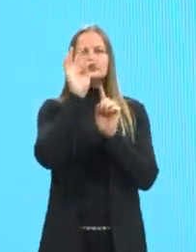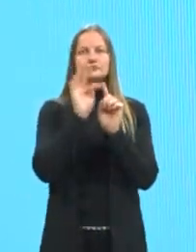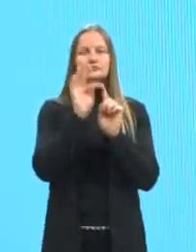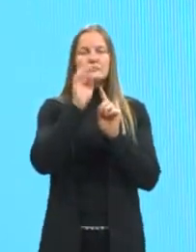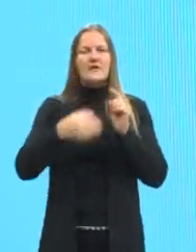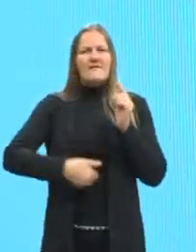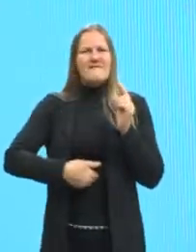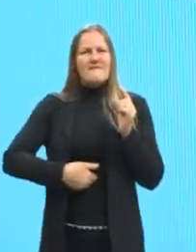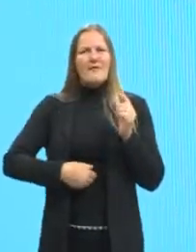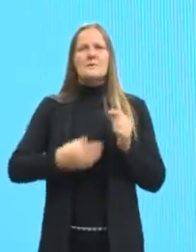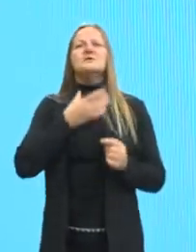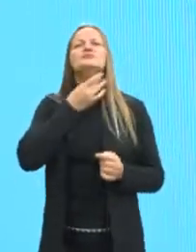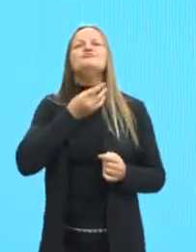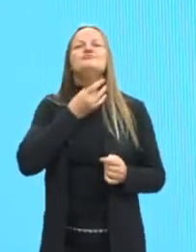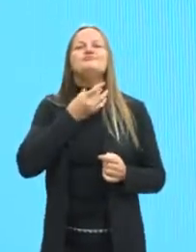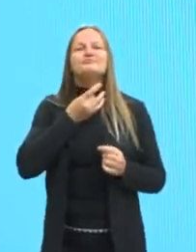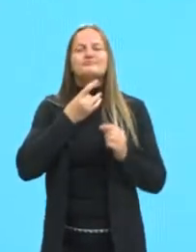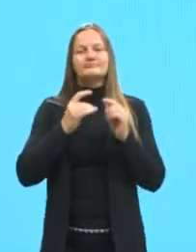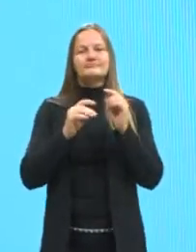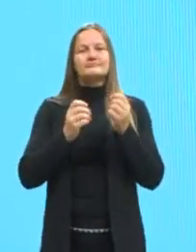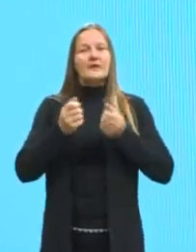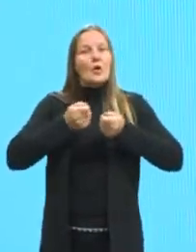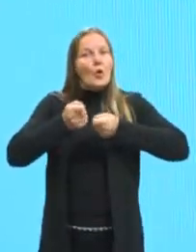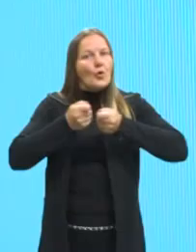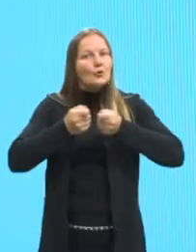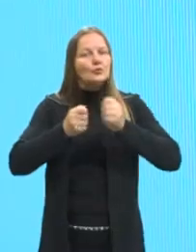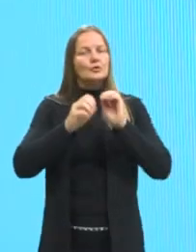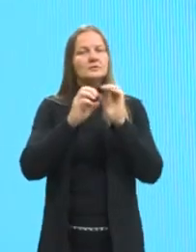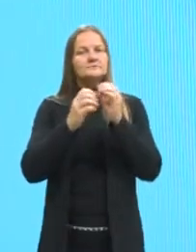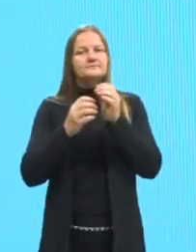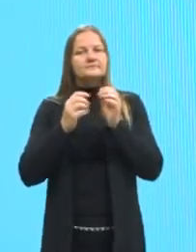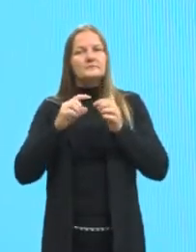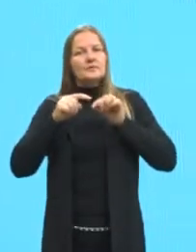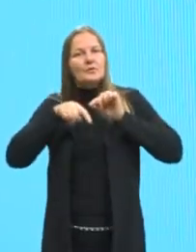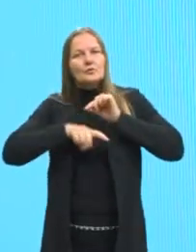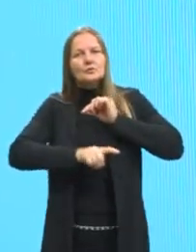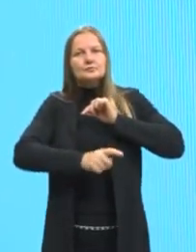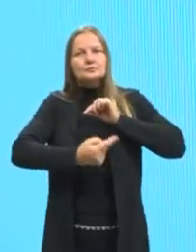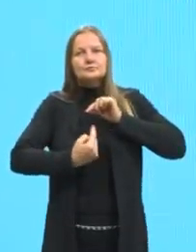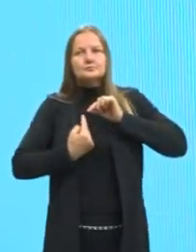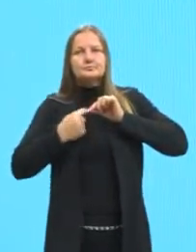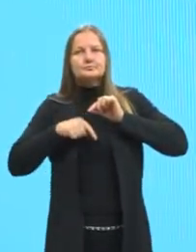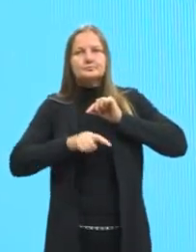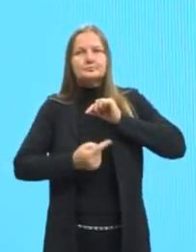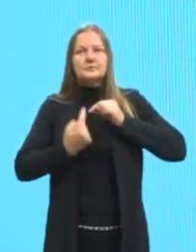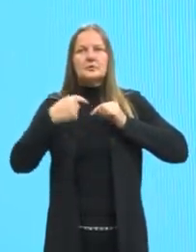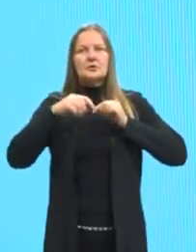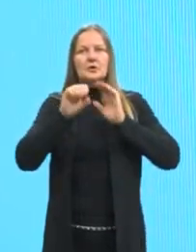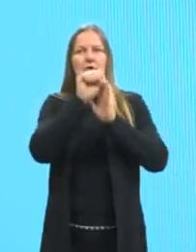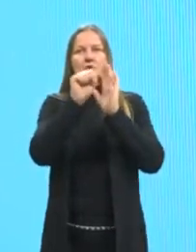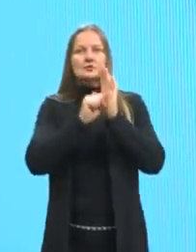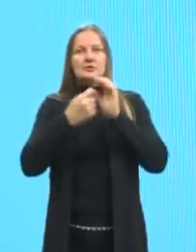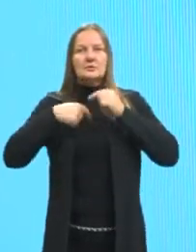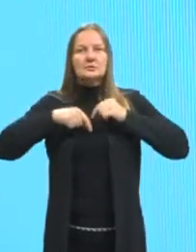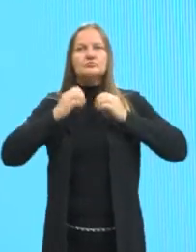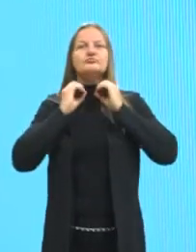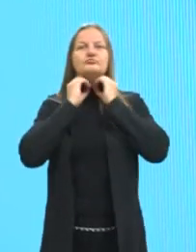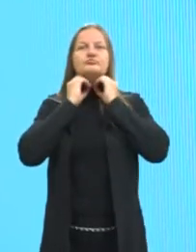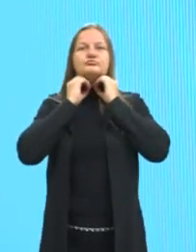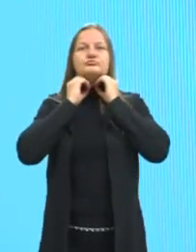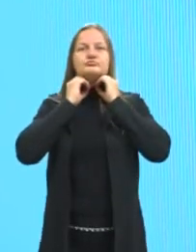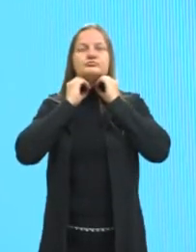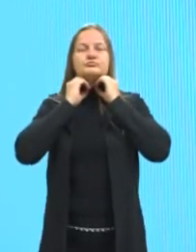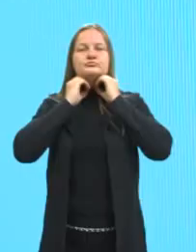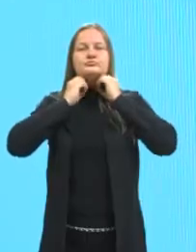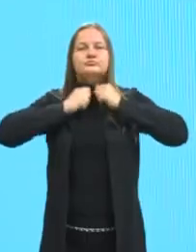e sede tá então o hipotálamo ele vai ser uma ligação então com outro sistema que o sistema endócrino